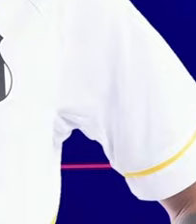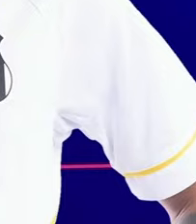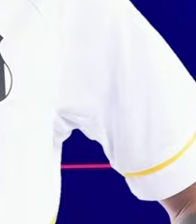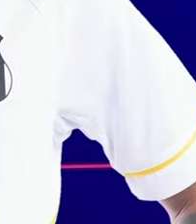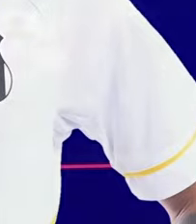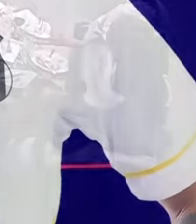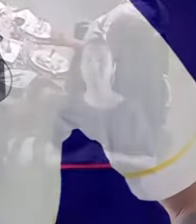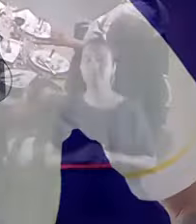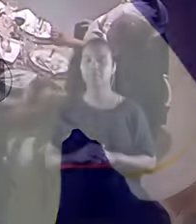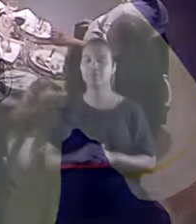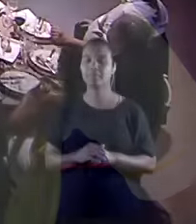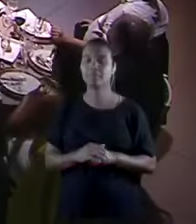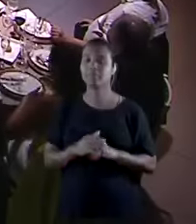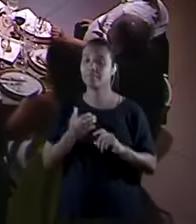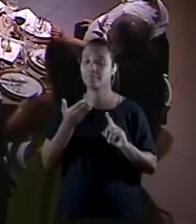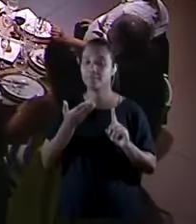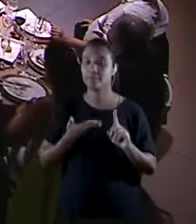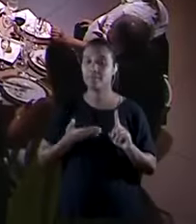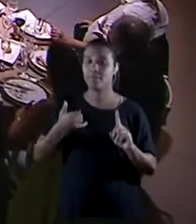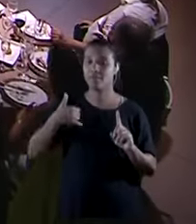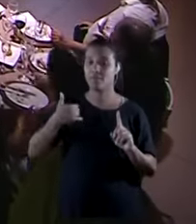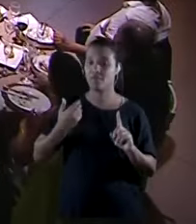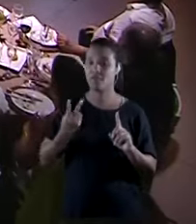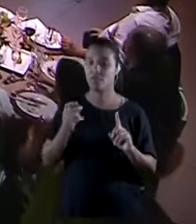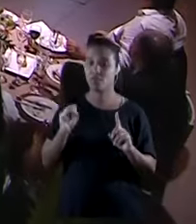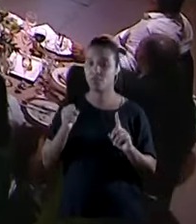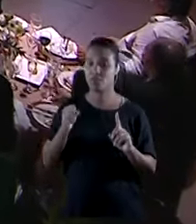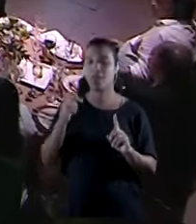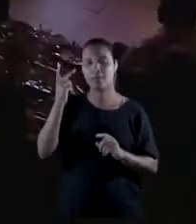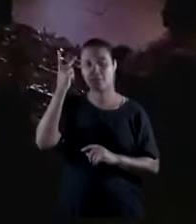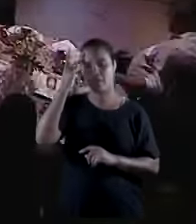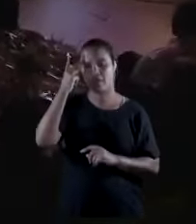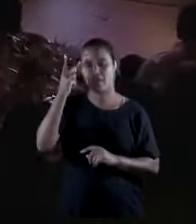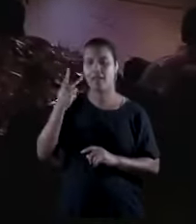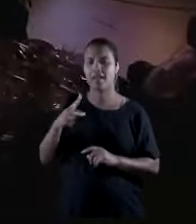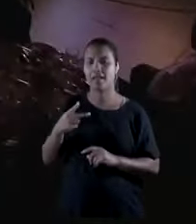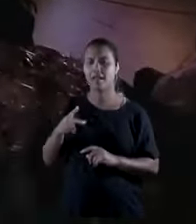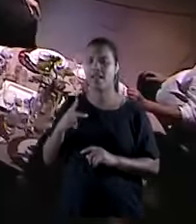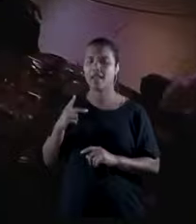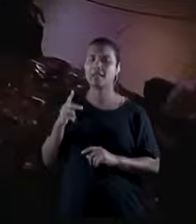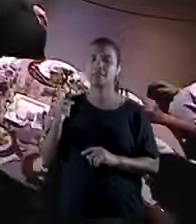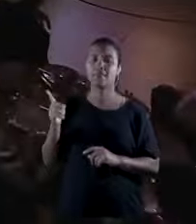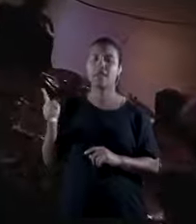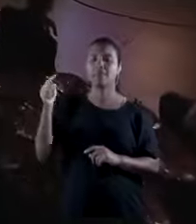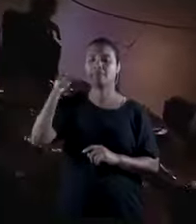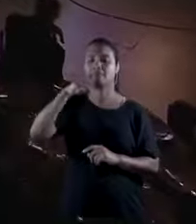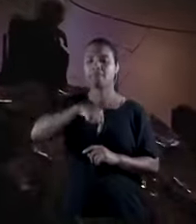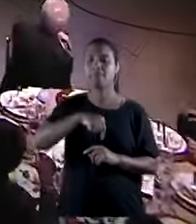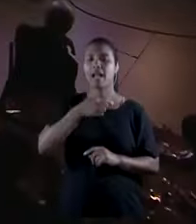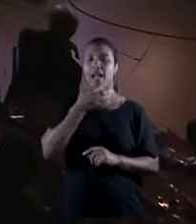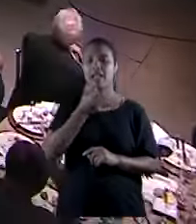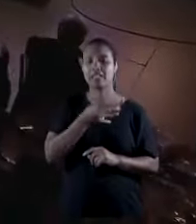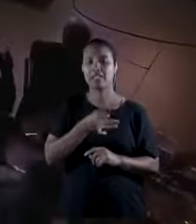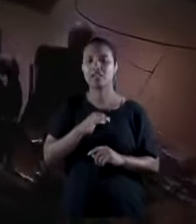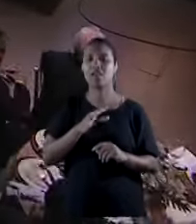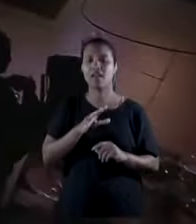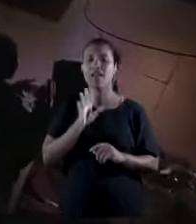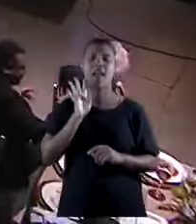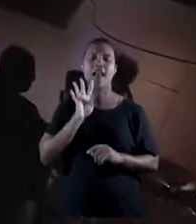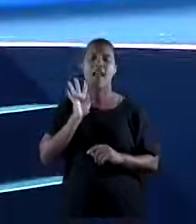Guilherme tem 28 anos, paulistano, chegou em Santos em janeiro deste ano. Ai, que legal, a família